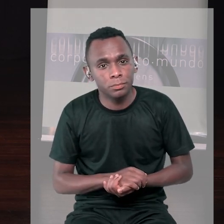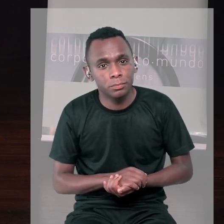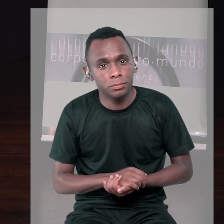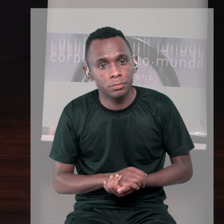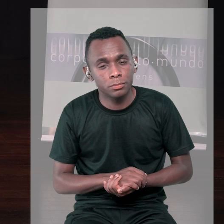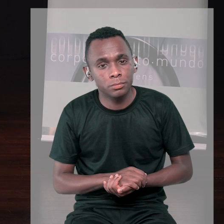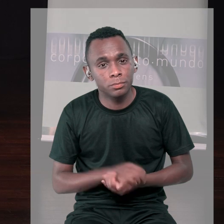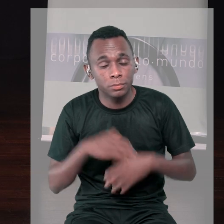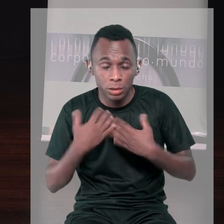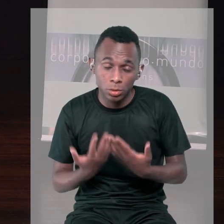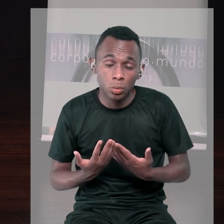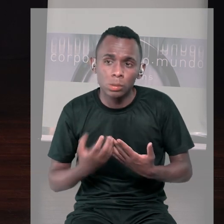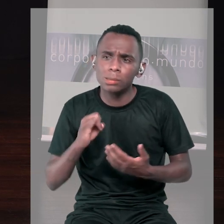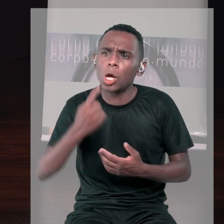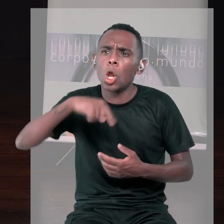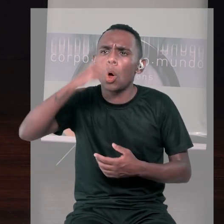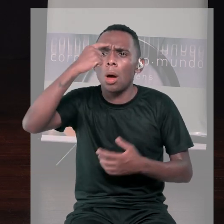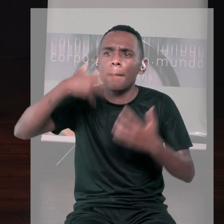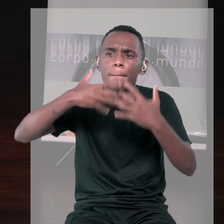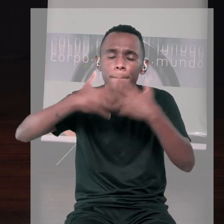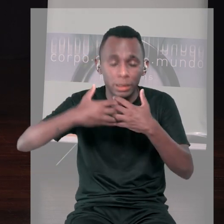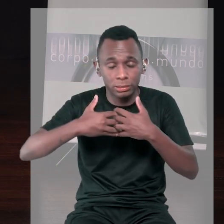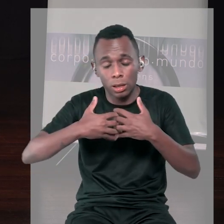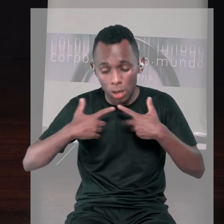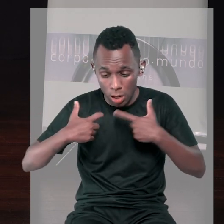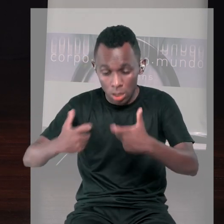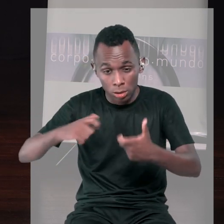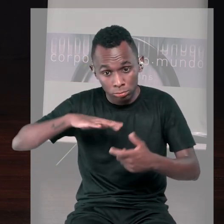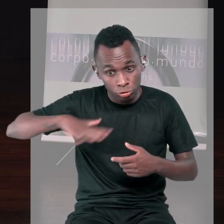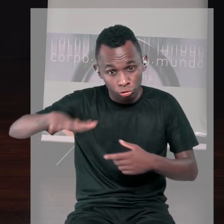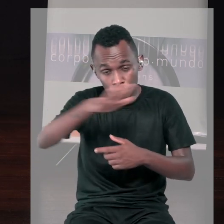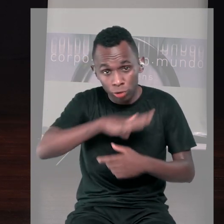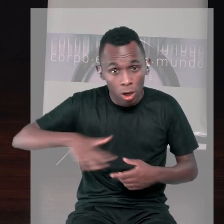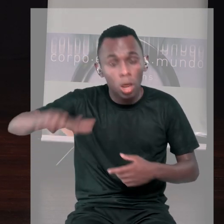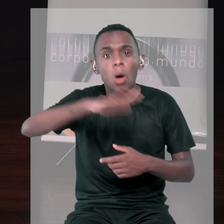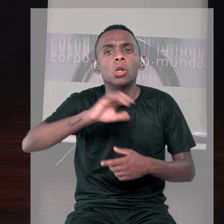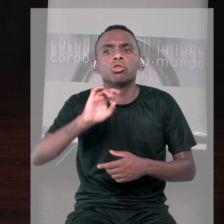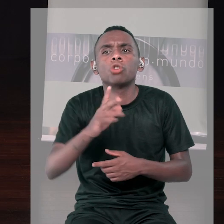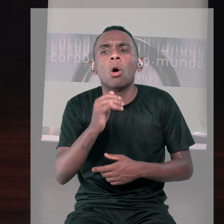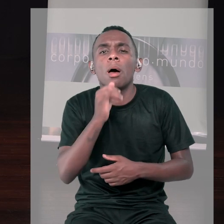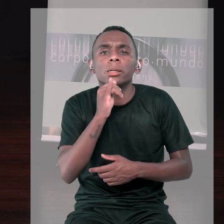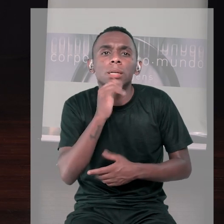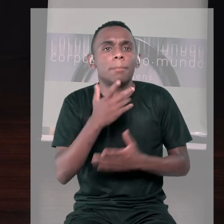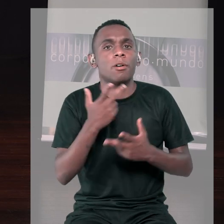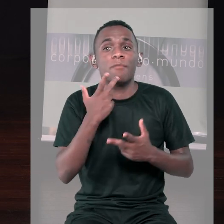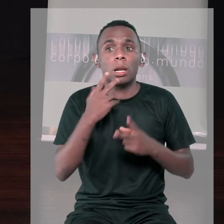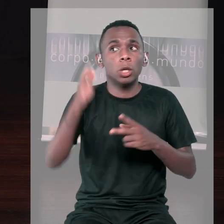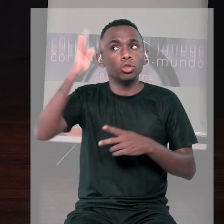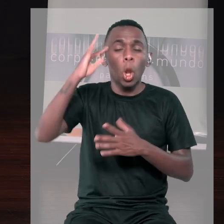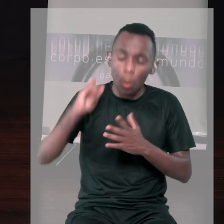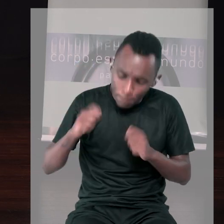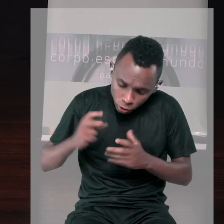Ora, então, se nós pensarmos a ideia da guerra absoluta, né, é apenas dizer, porque a teoria deve permitir